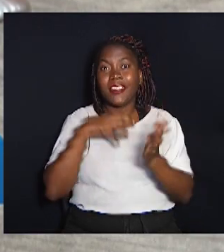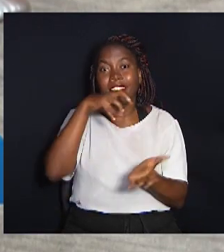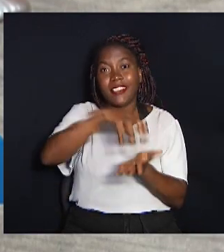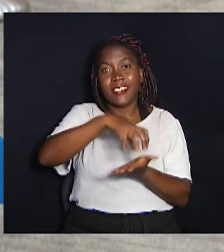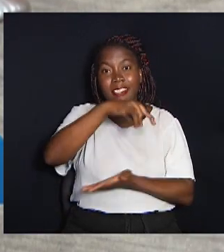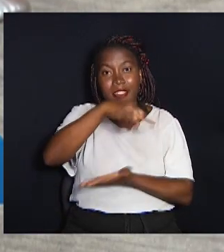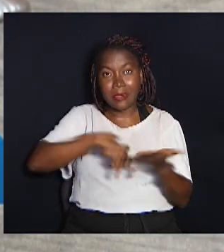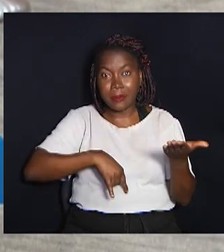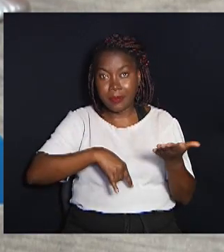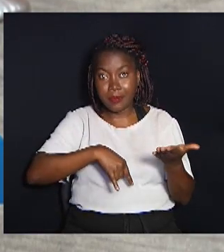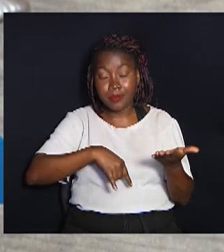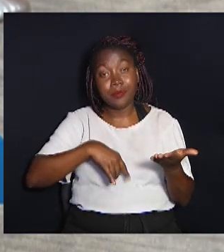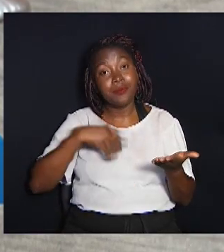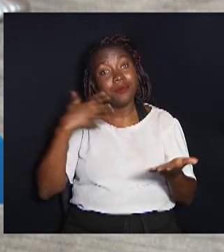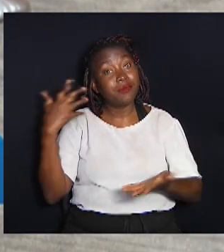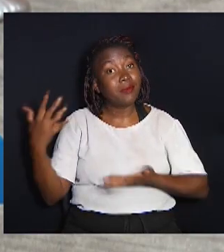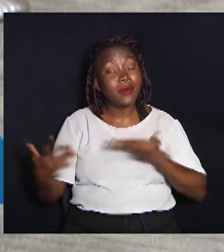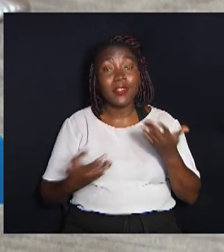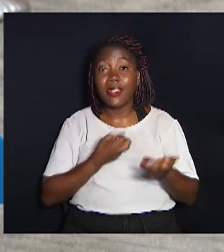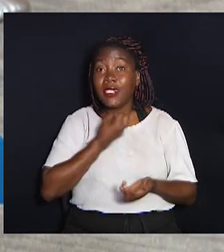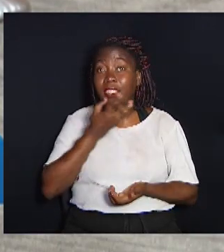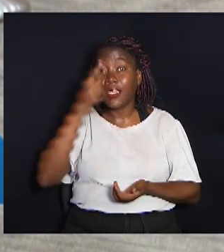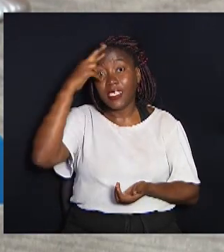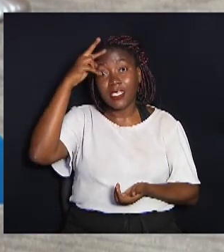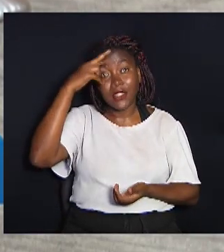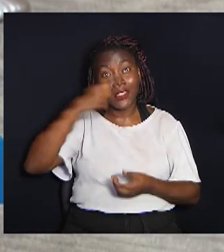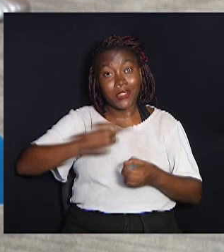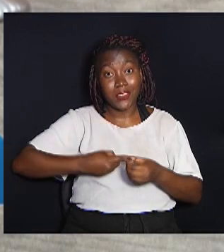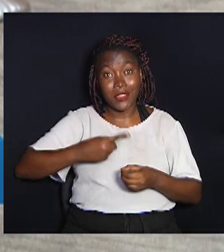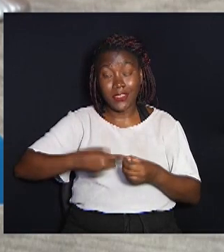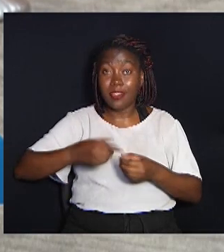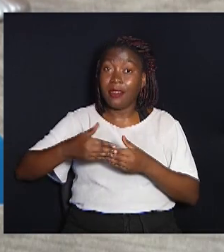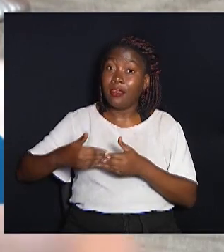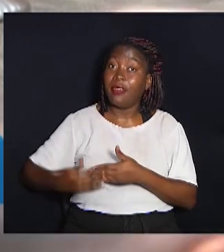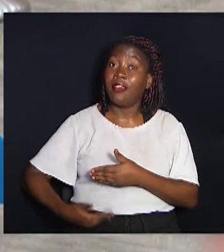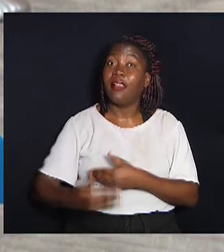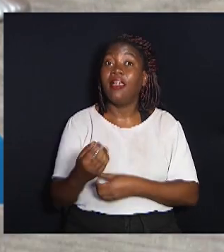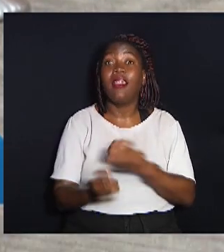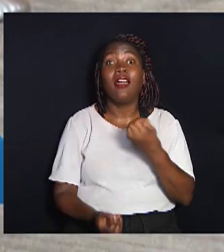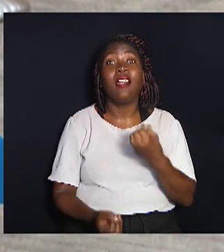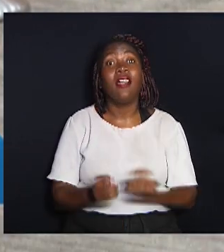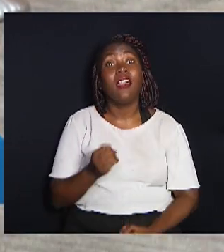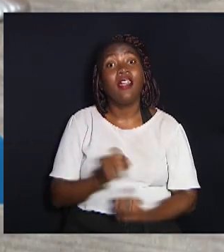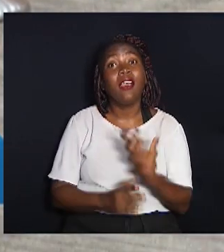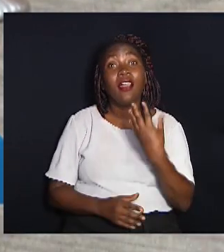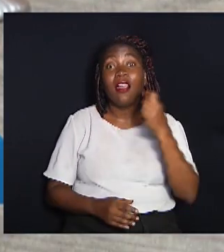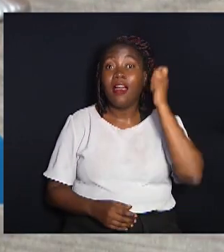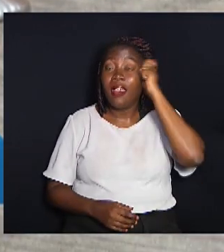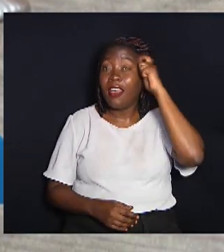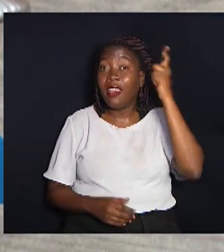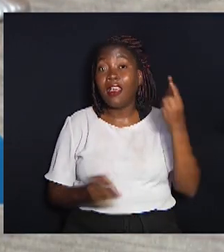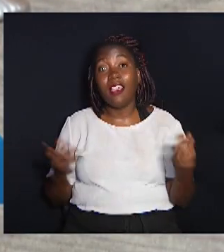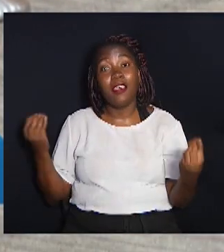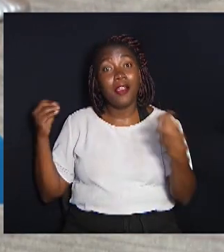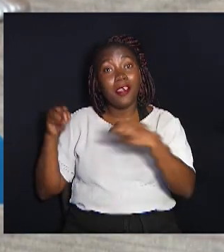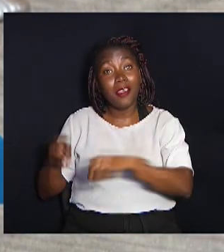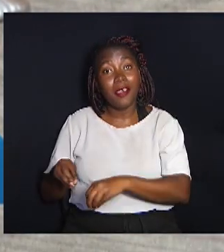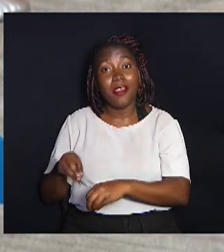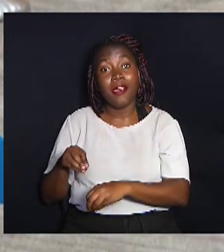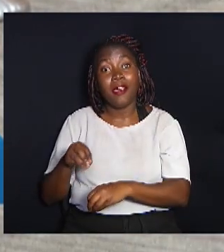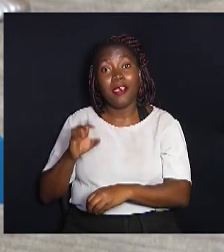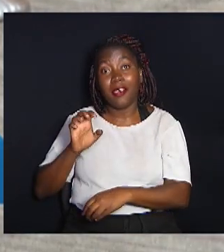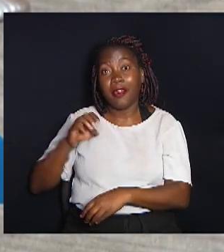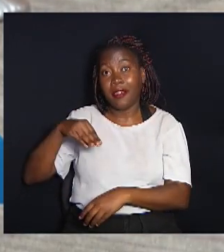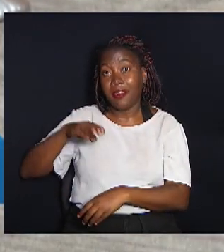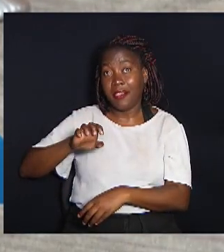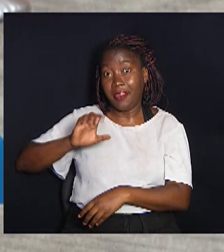documentação. Conta a história da cidade. E a partir daí surgiu a ideia de instituir o MECA, que é o Memorial da Câmara, para fazer